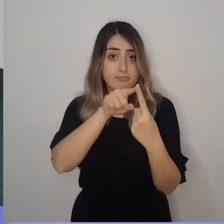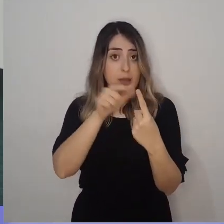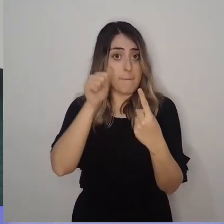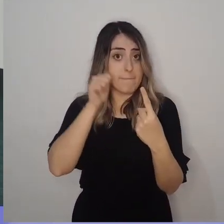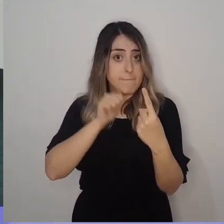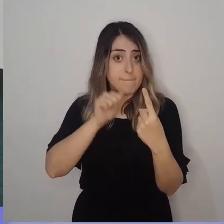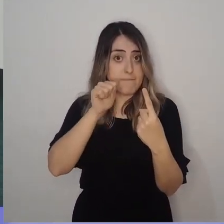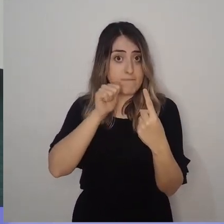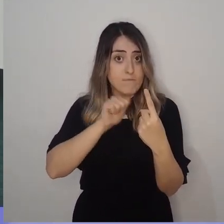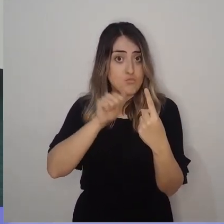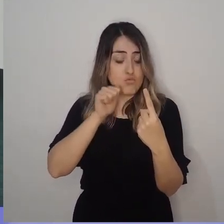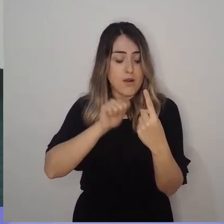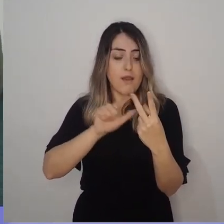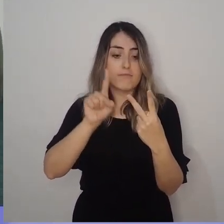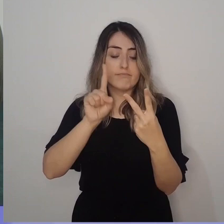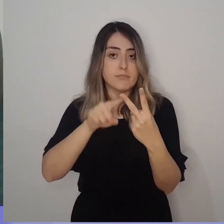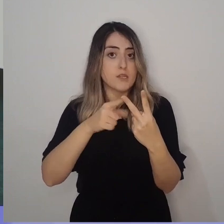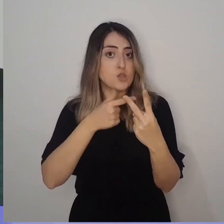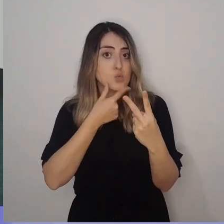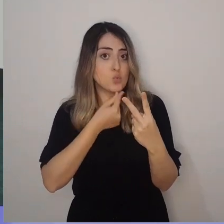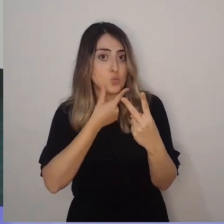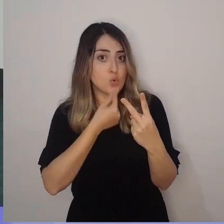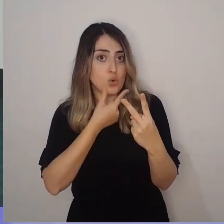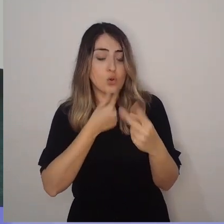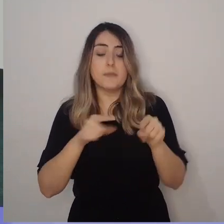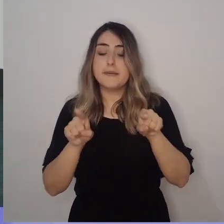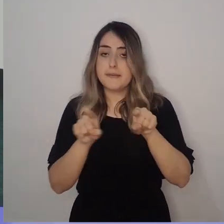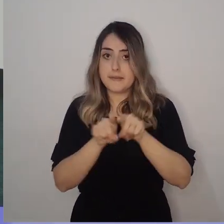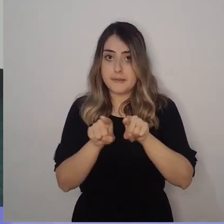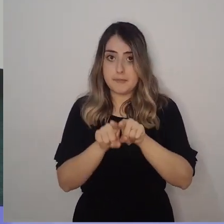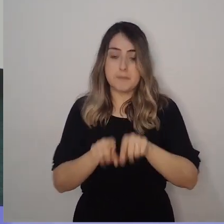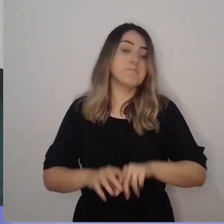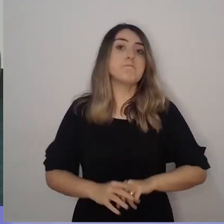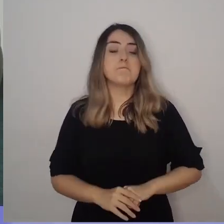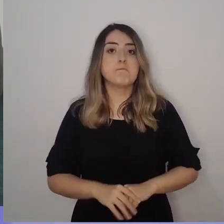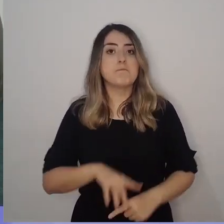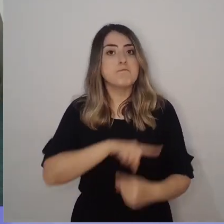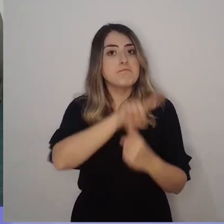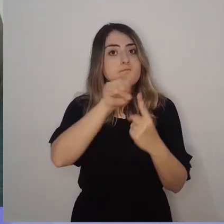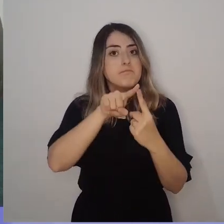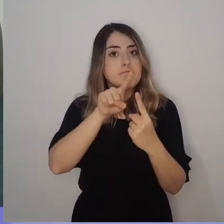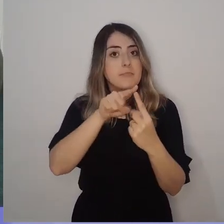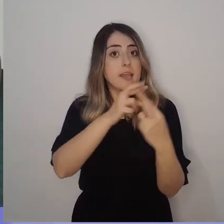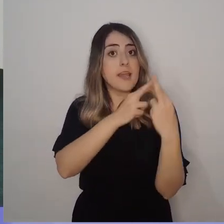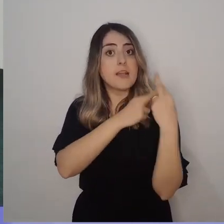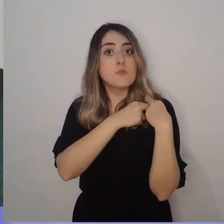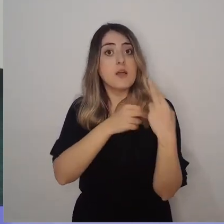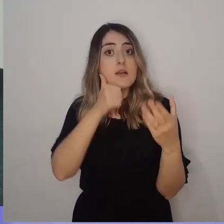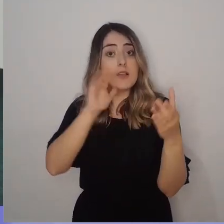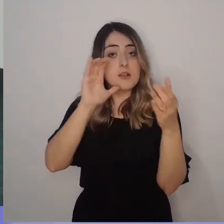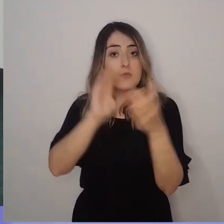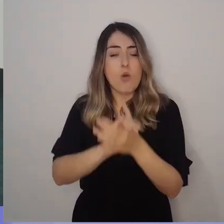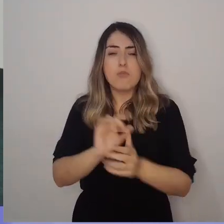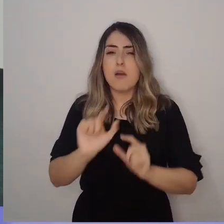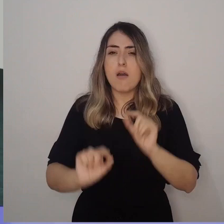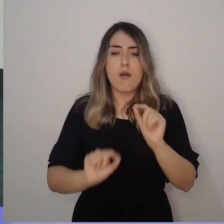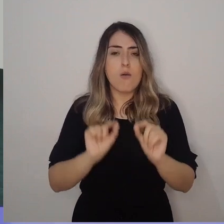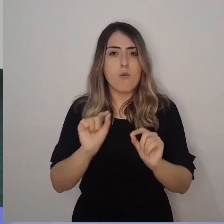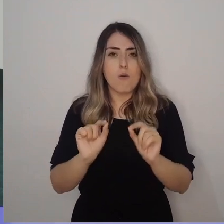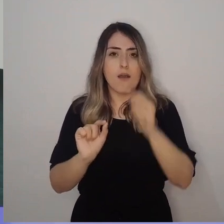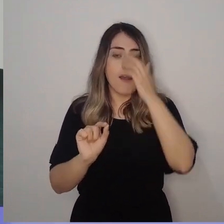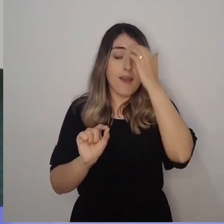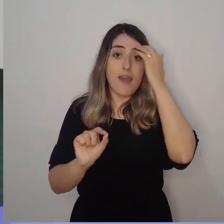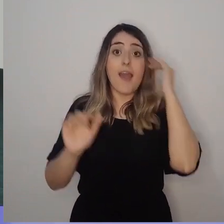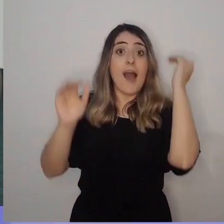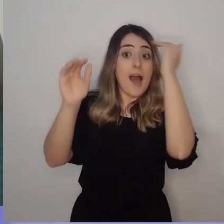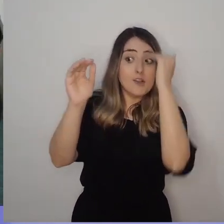Paulo ensina a responsabilidade das esposas e dos maridos. E a responsabilidade da esposa, Paulo coloca nos termos da